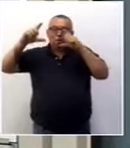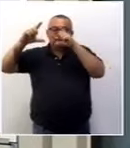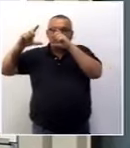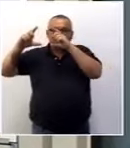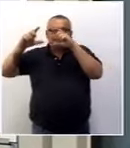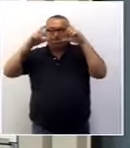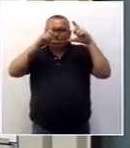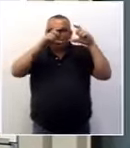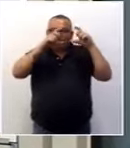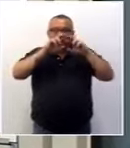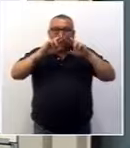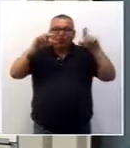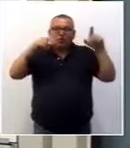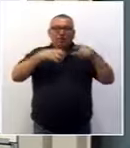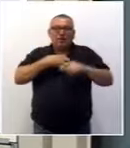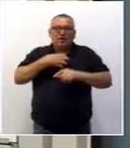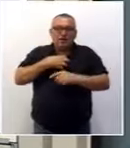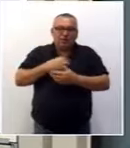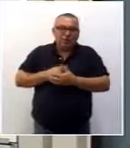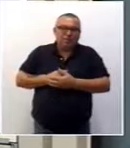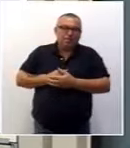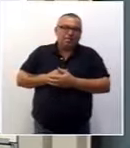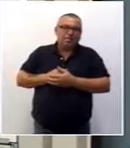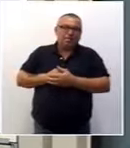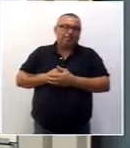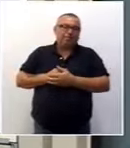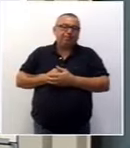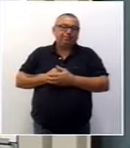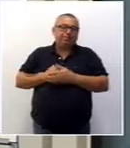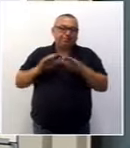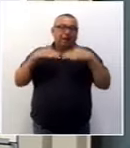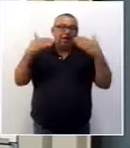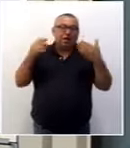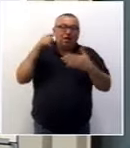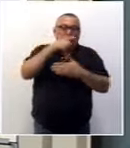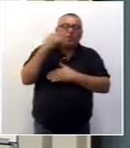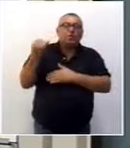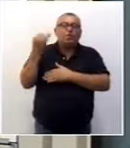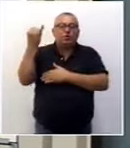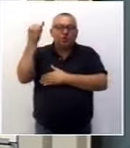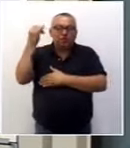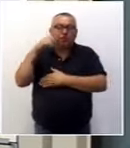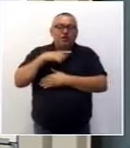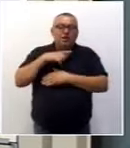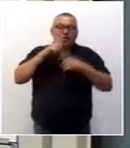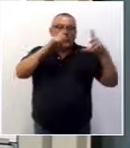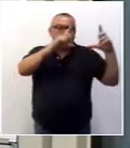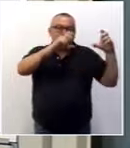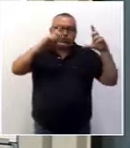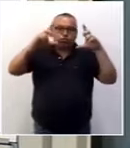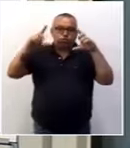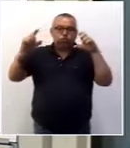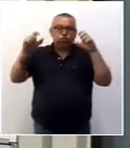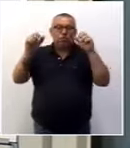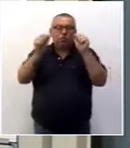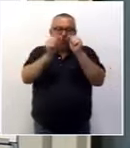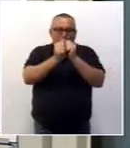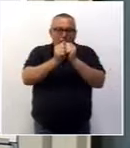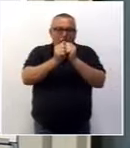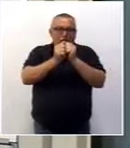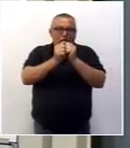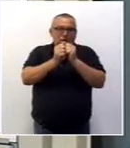que foi captada de um ângulo diferente. Tá? Então é importante que as fotos aconteçam isso,